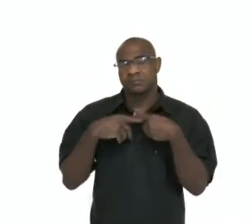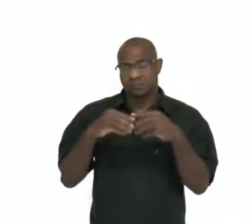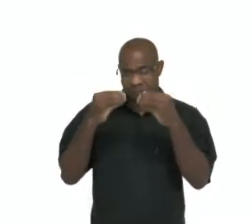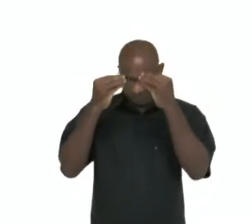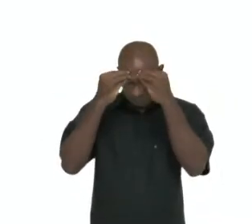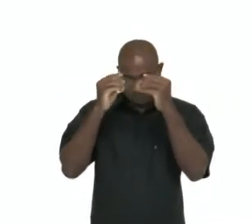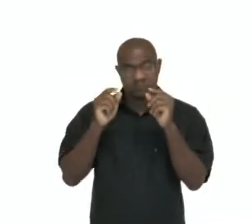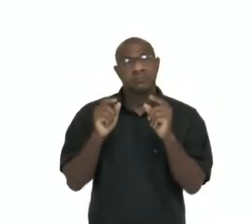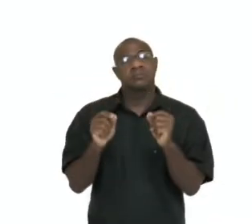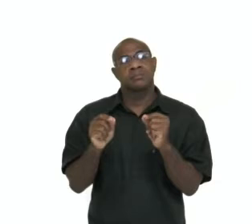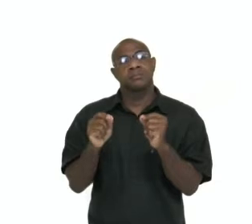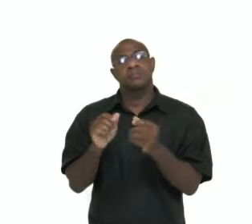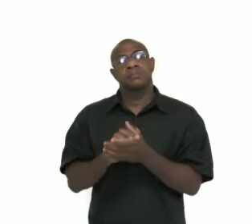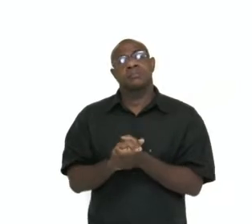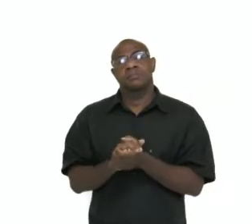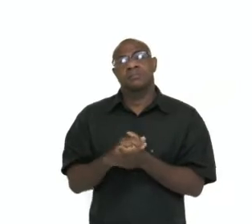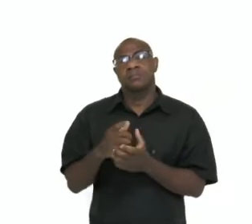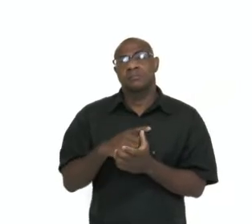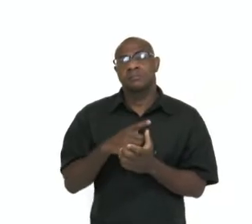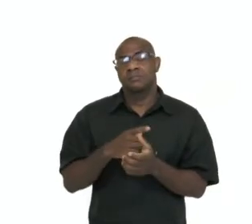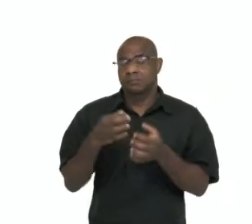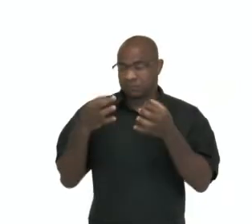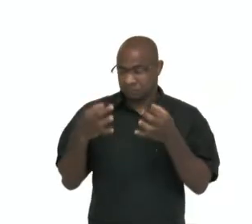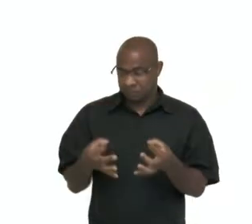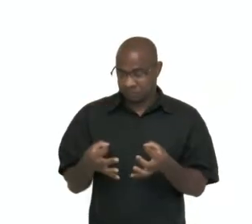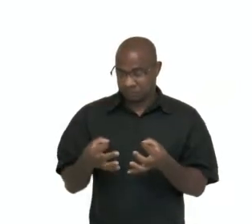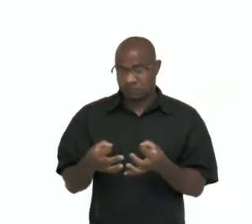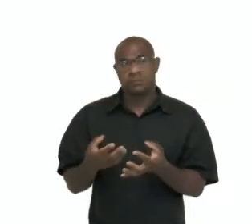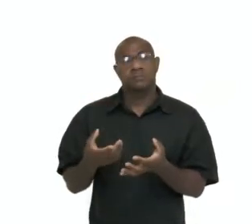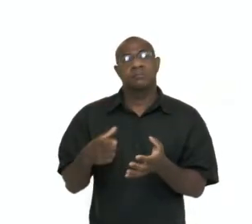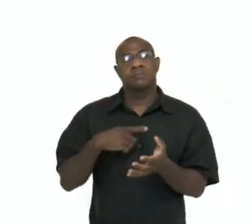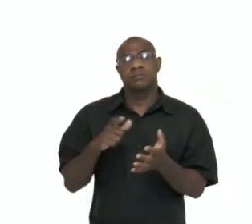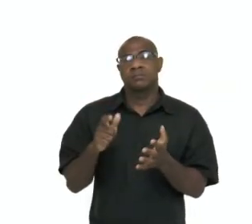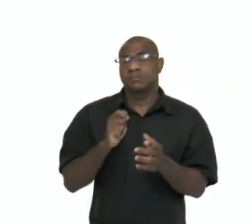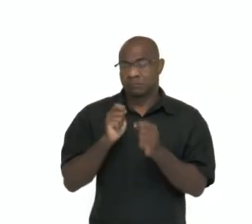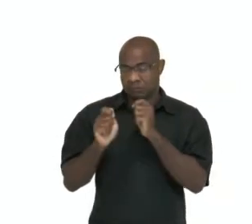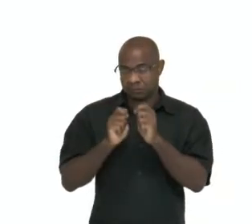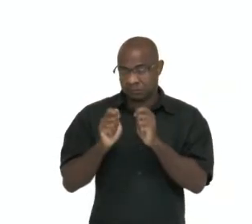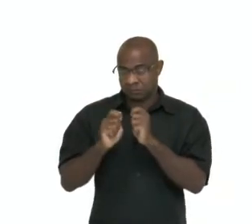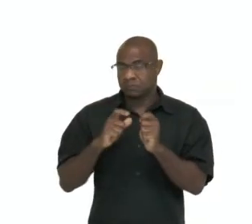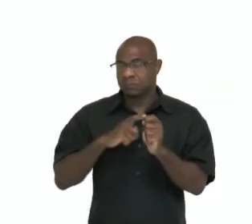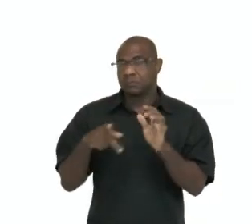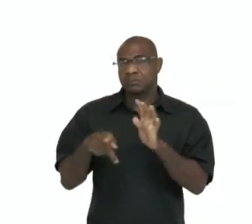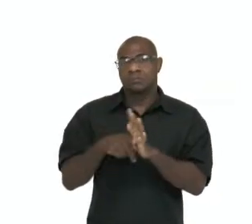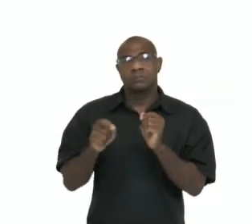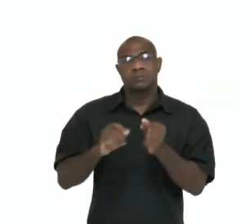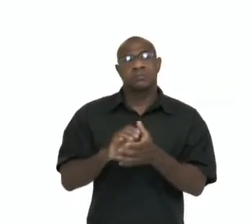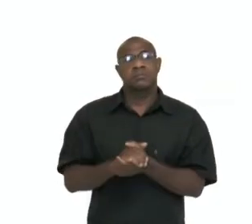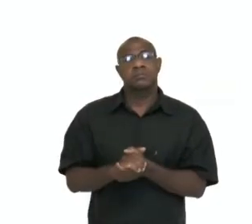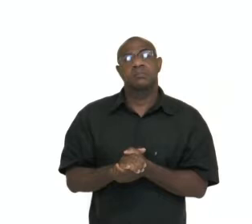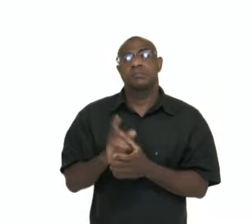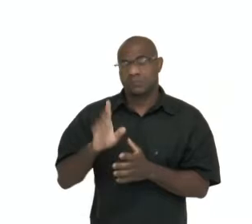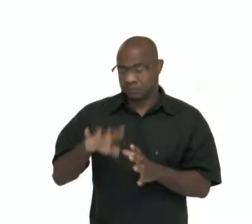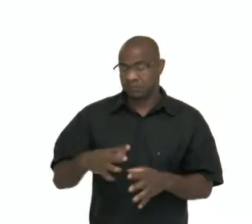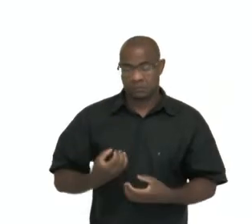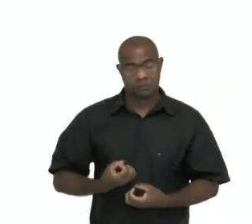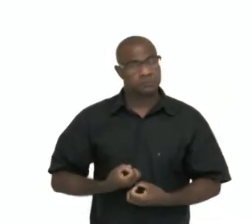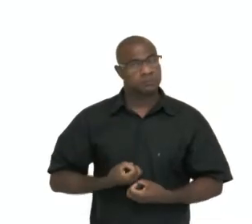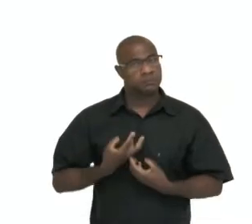que é? É uma linguagem concisa, jornalística, mas se percebe que ela é o quê? Extremamente